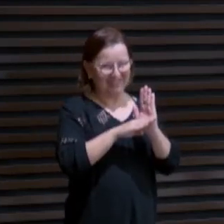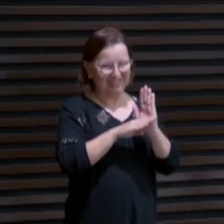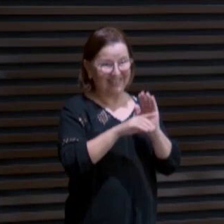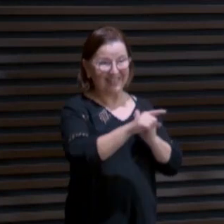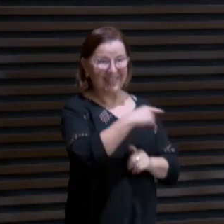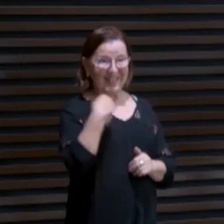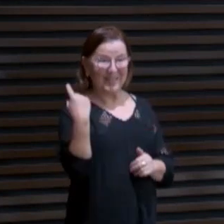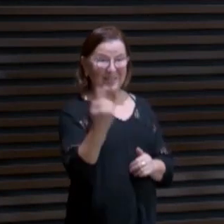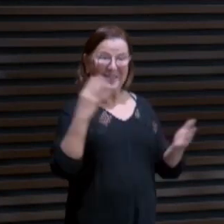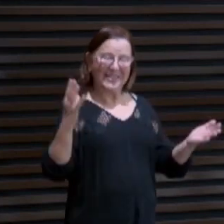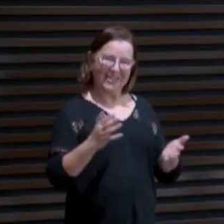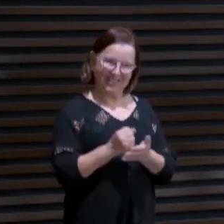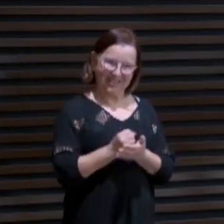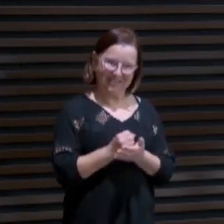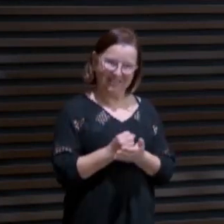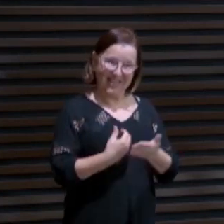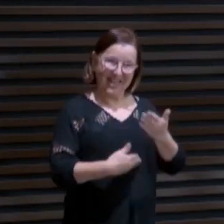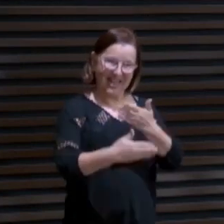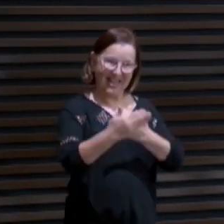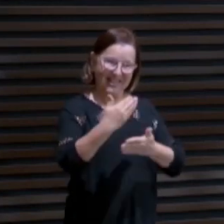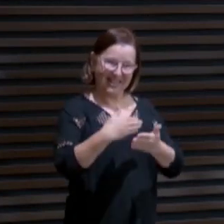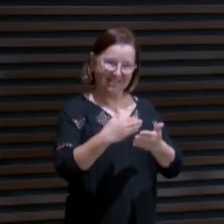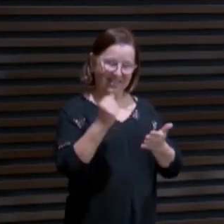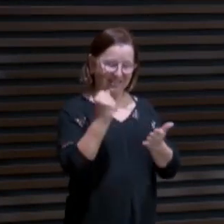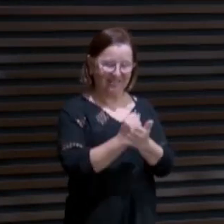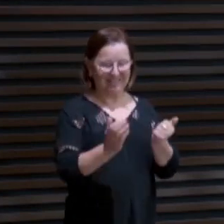deste ato tão cruel.